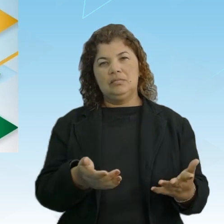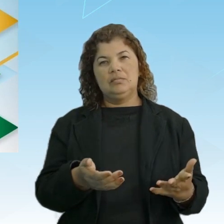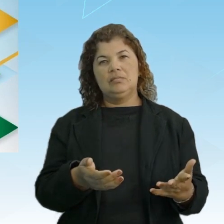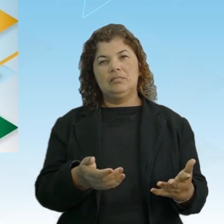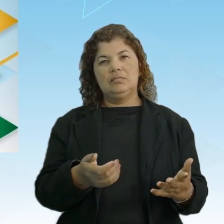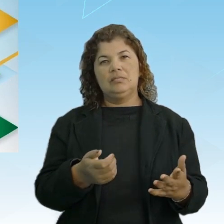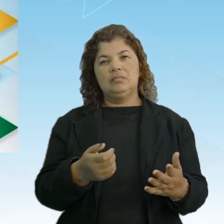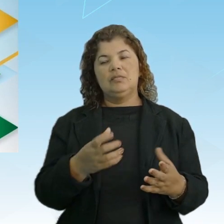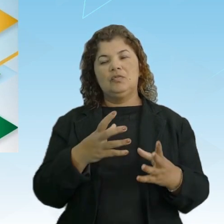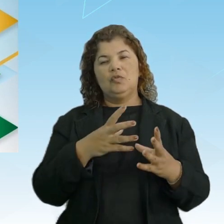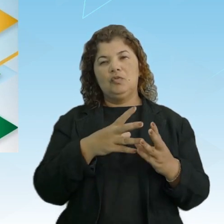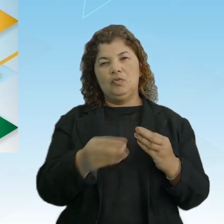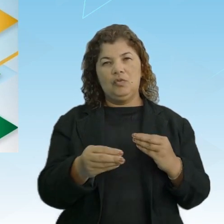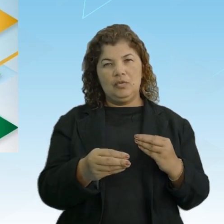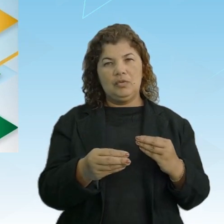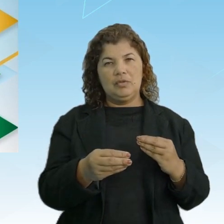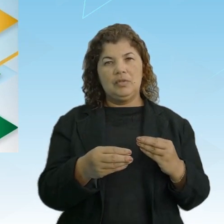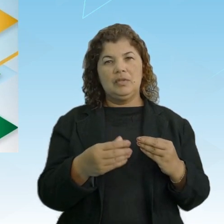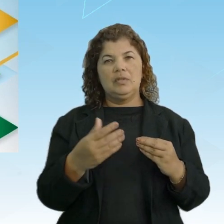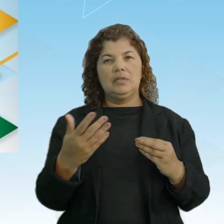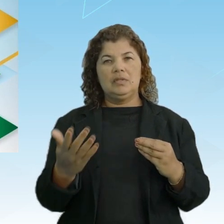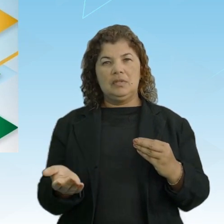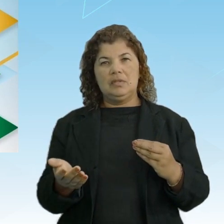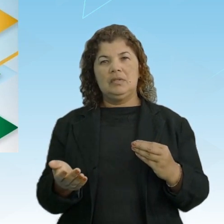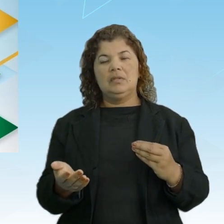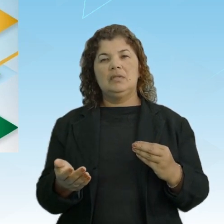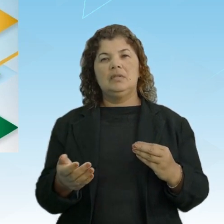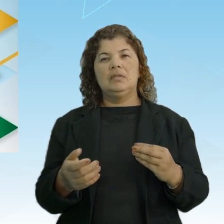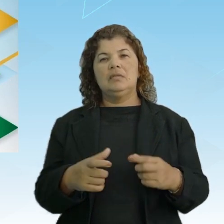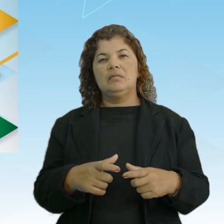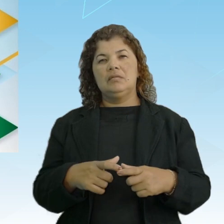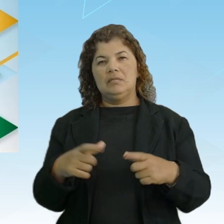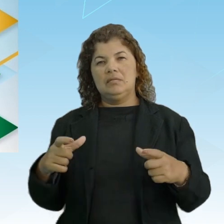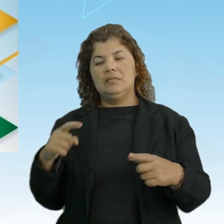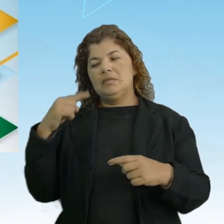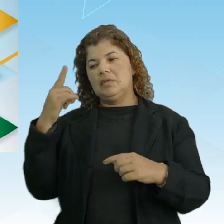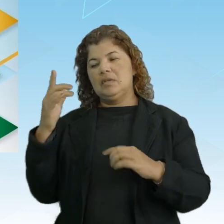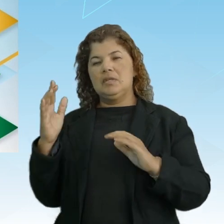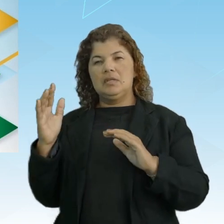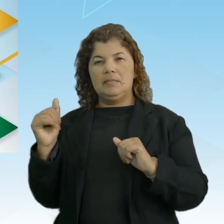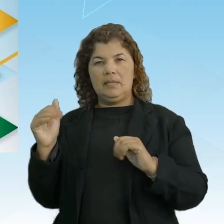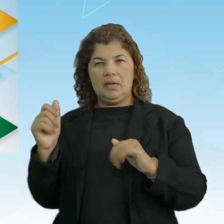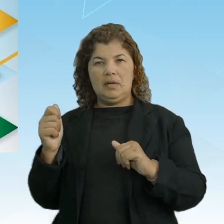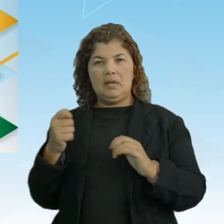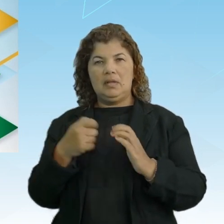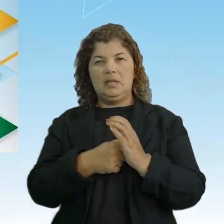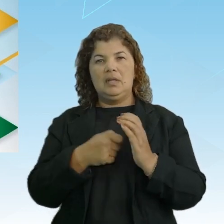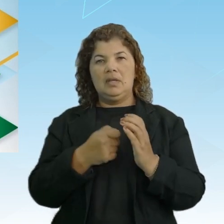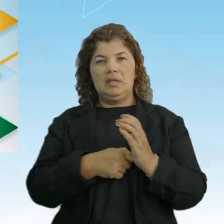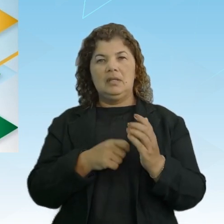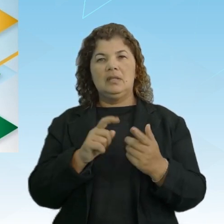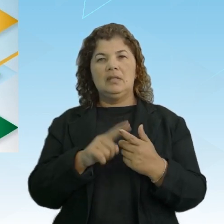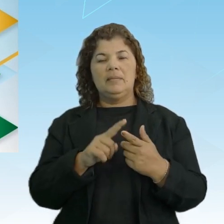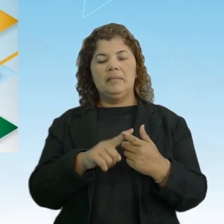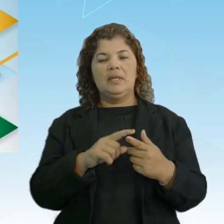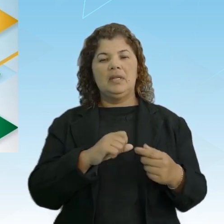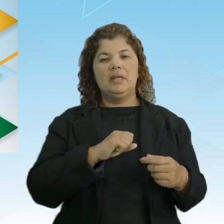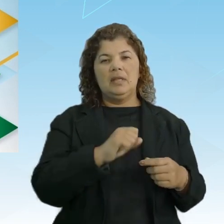por fugir. Então, além disso, muitos espanhóis tentaram o quê? Defender os